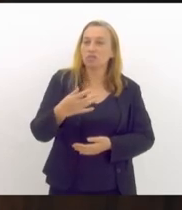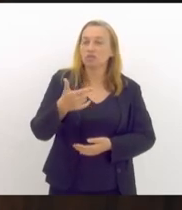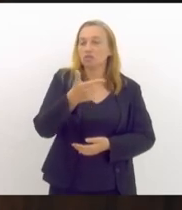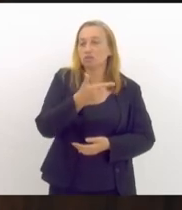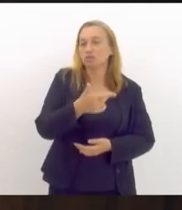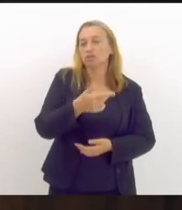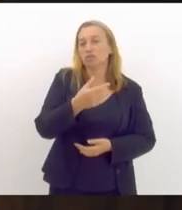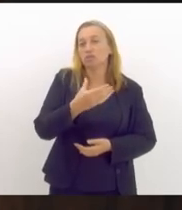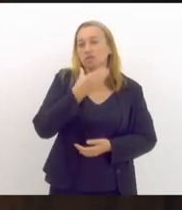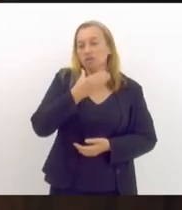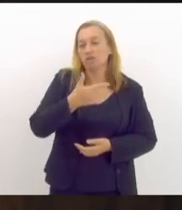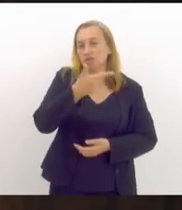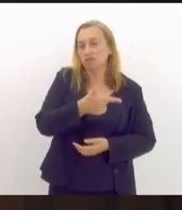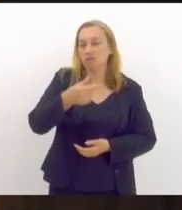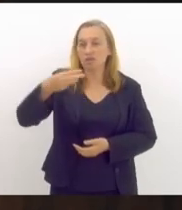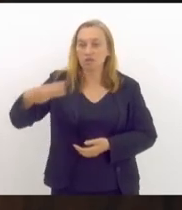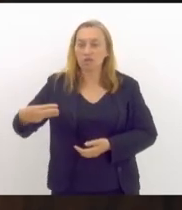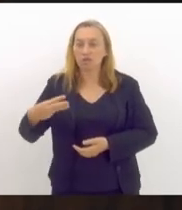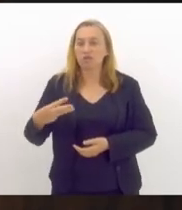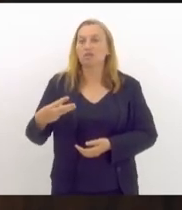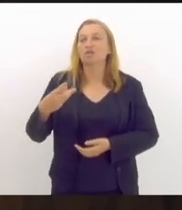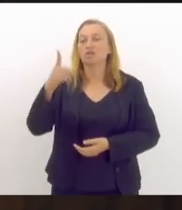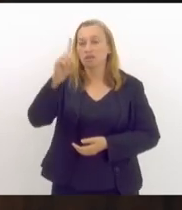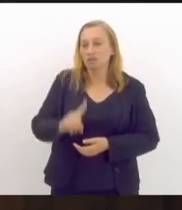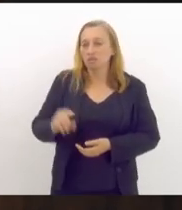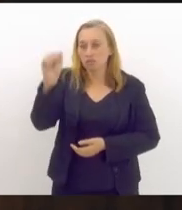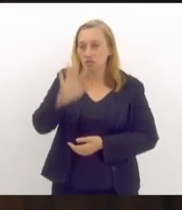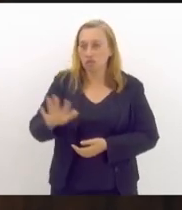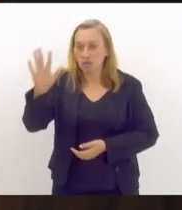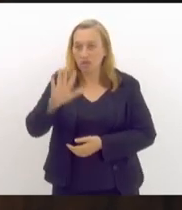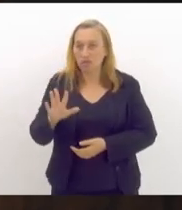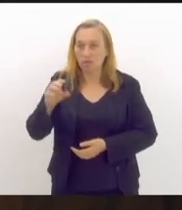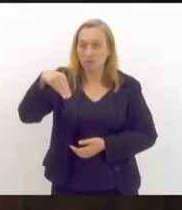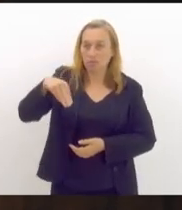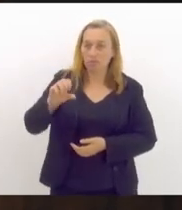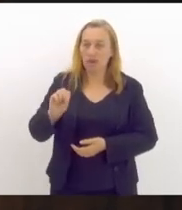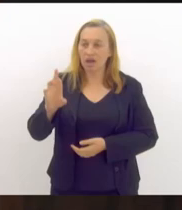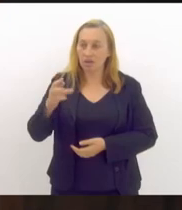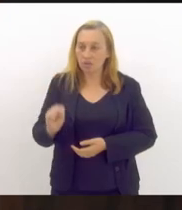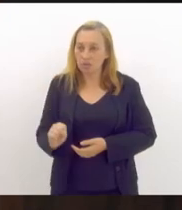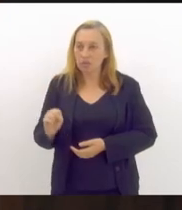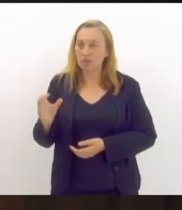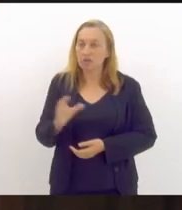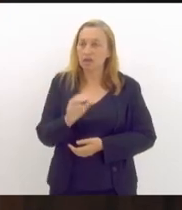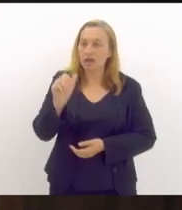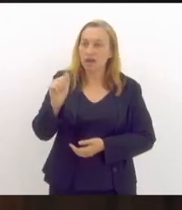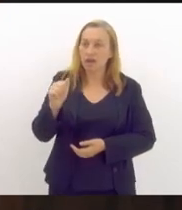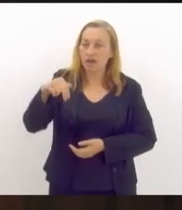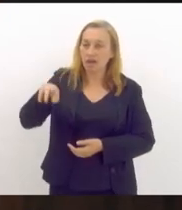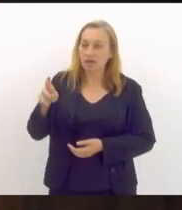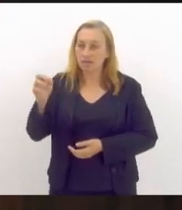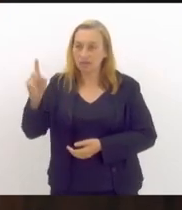o doutor diretor-geral da Assembleia Legislativa Marcos André Brito